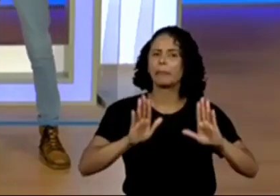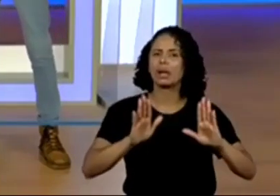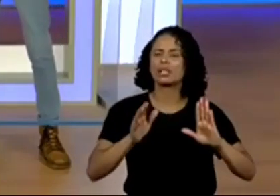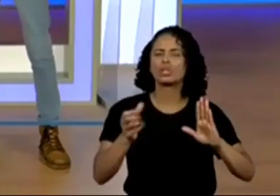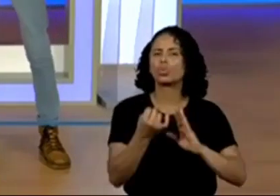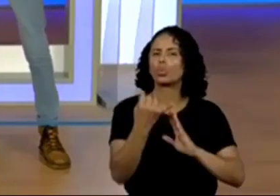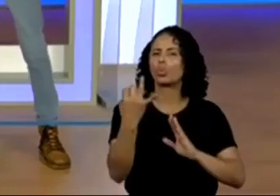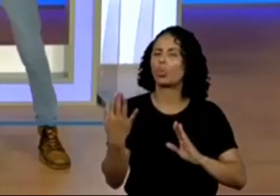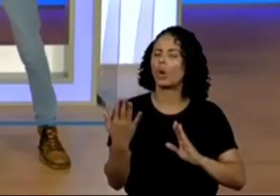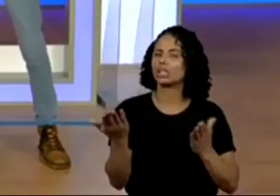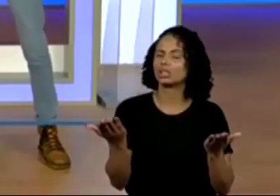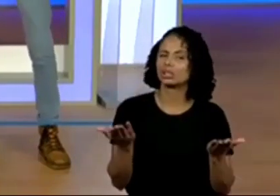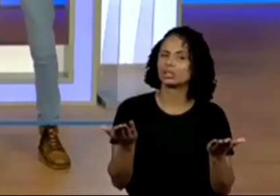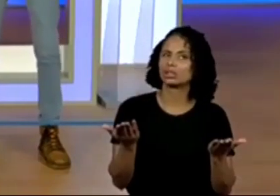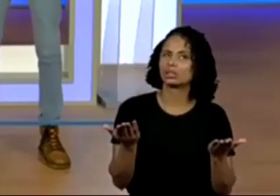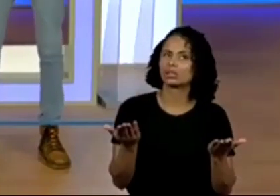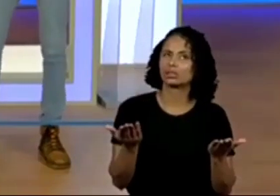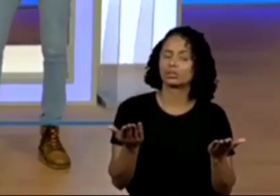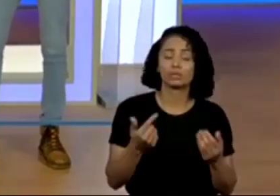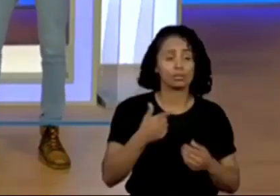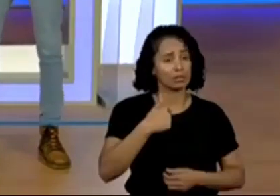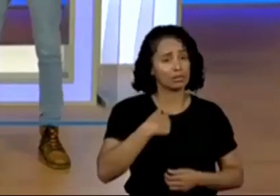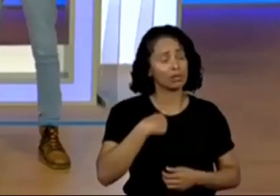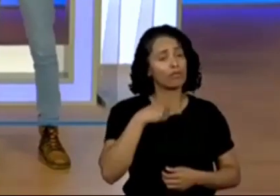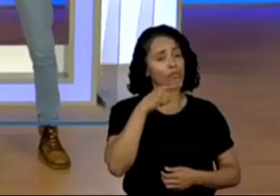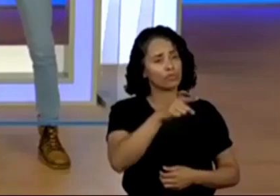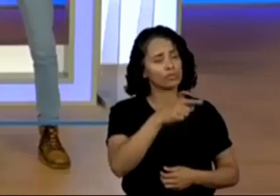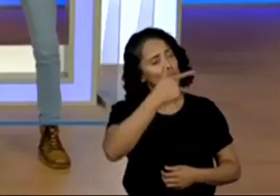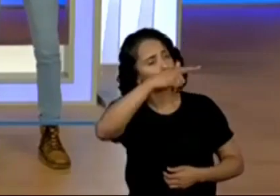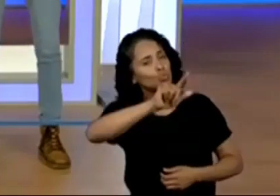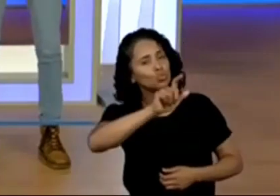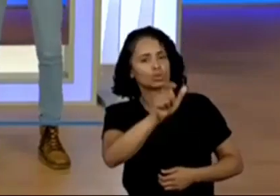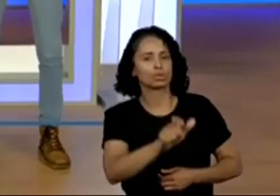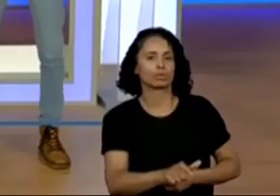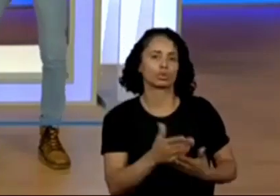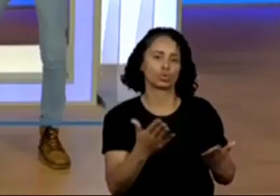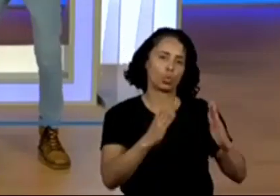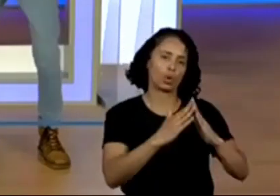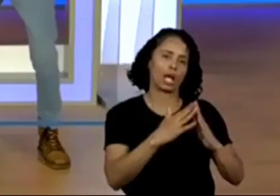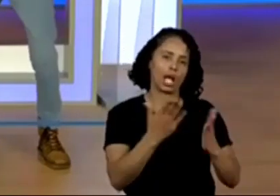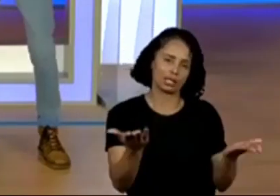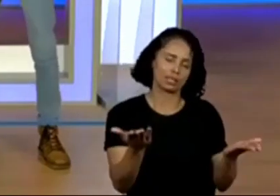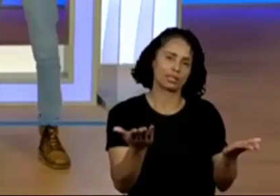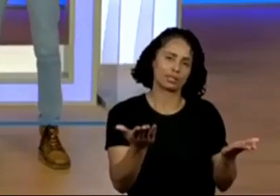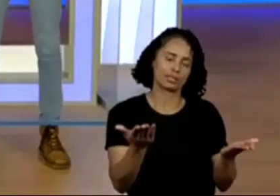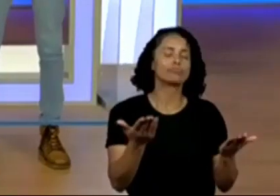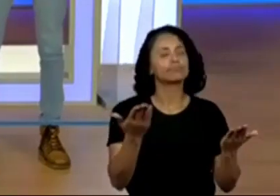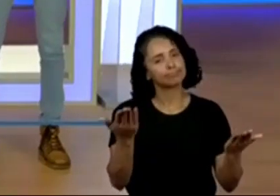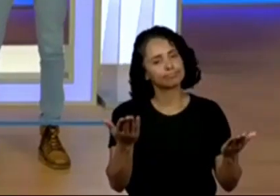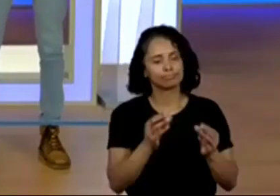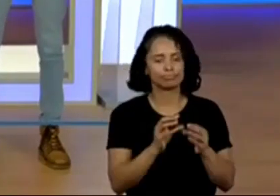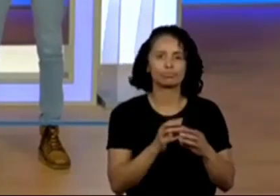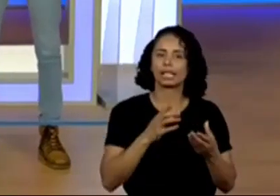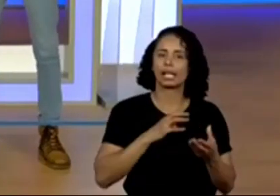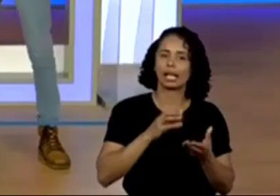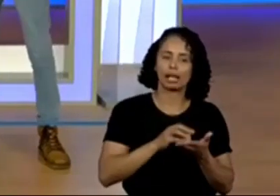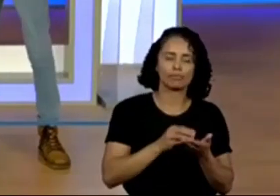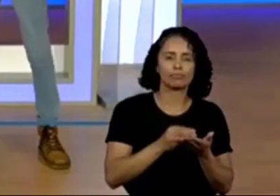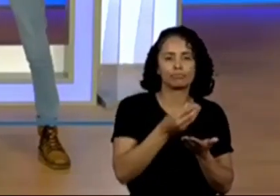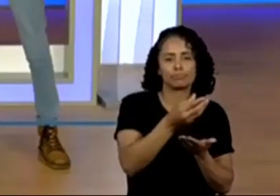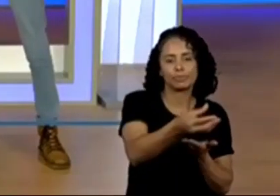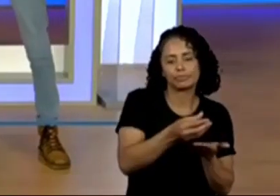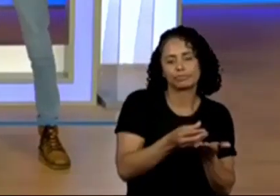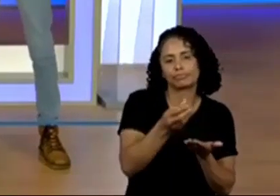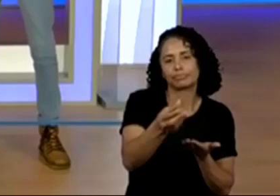Quantas partes? Isso mesmo. Seria eu, você e uma pessoa aí de casa. Mais uma pessoa para dividir. Isso aí, para dividir. Para dividir